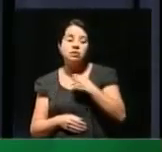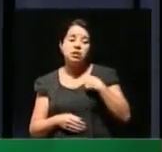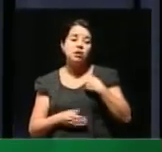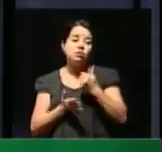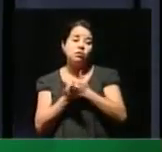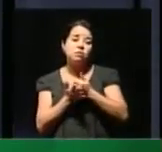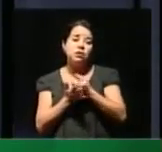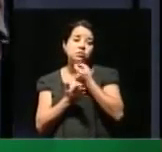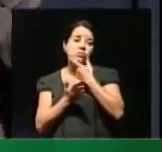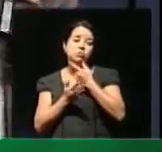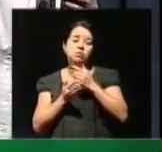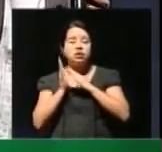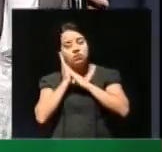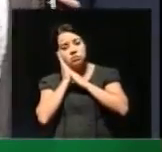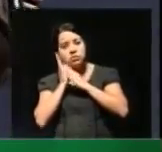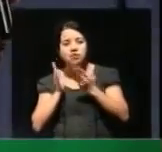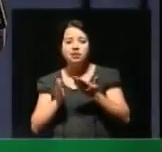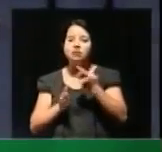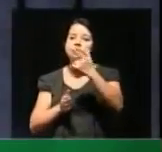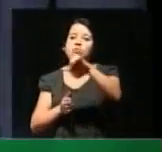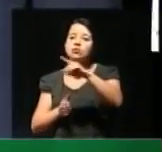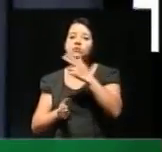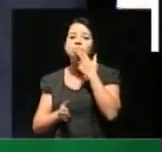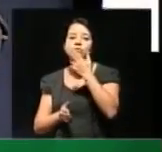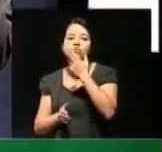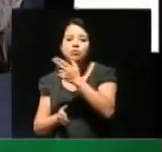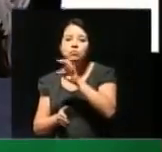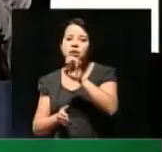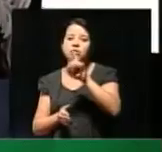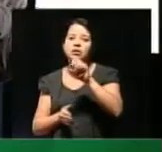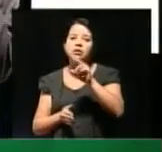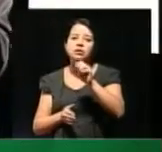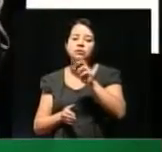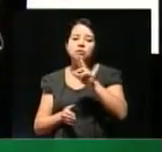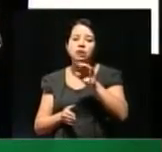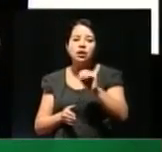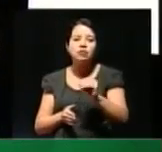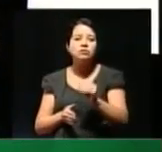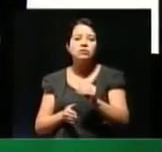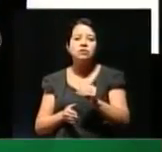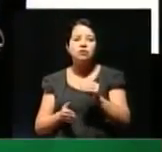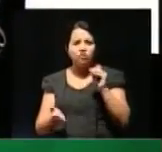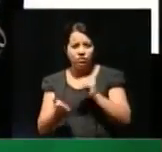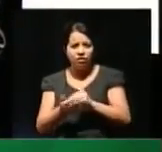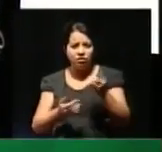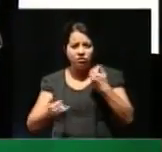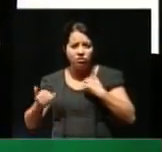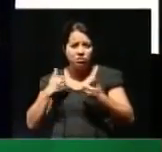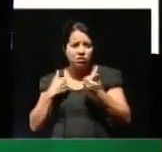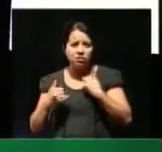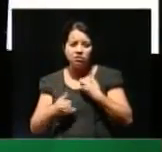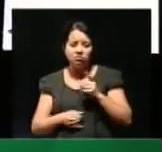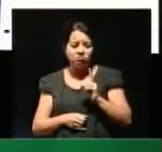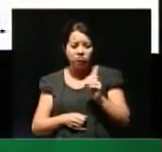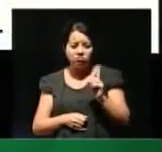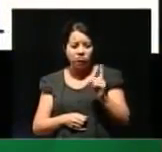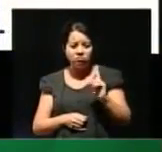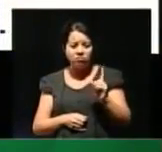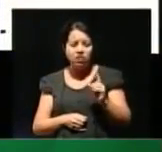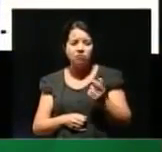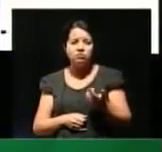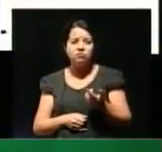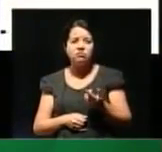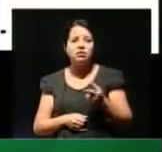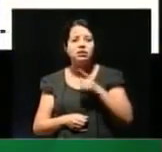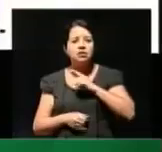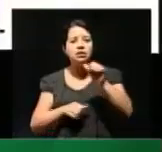muito, por sinal. Não, mas não é por falta de informação. Não é? Na verdade, você tem a mudança